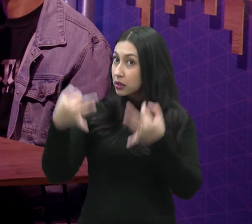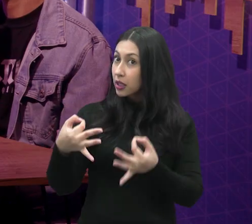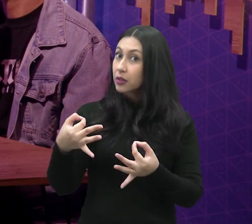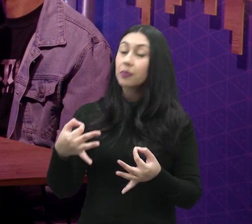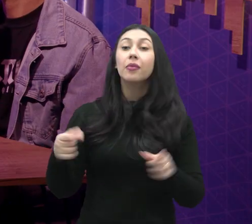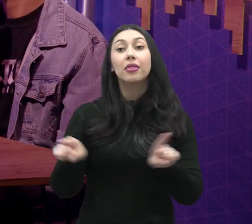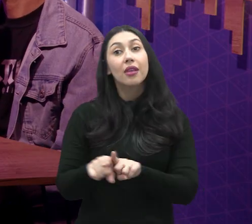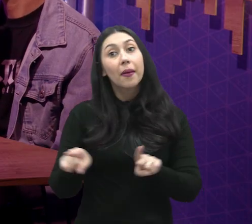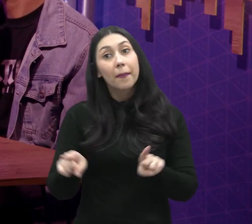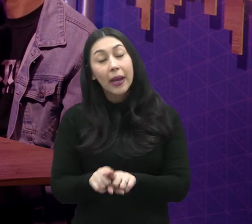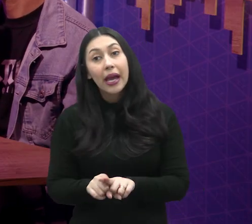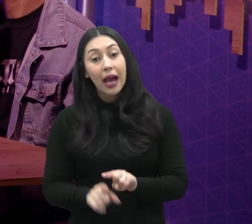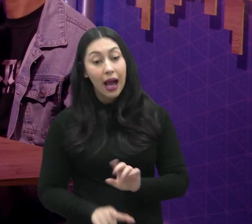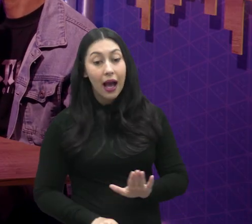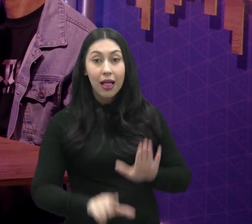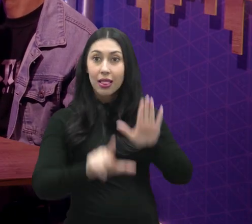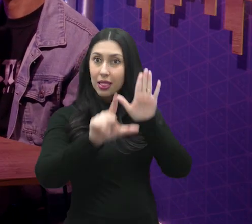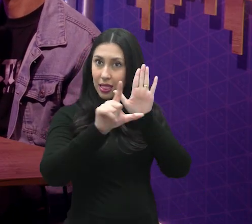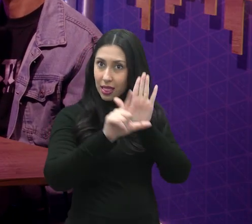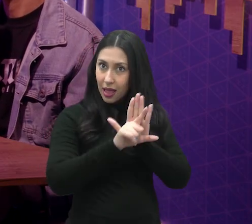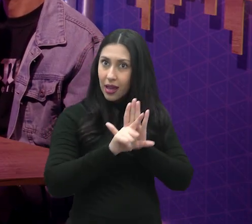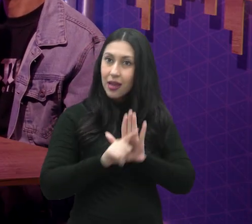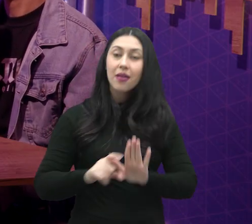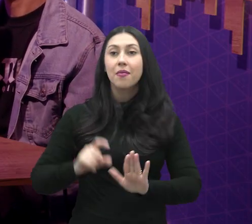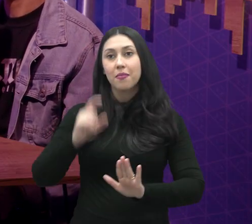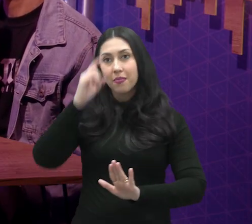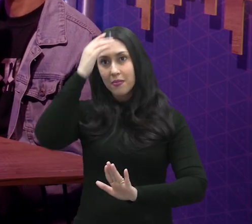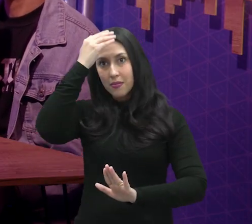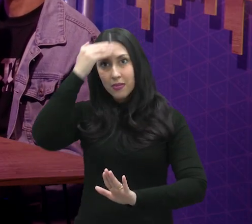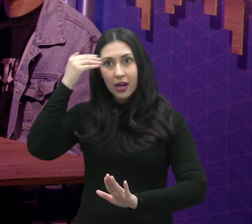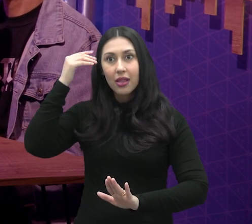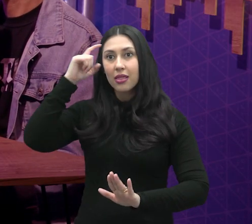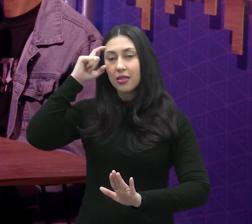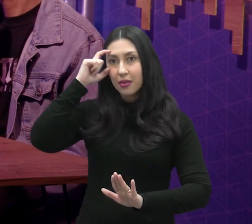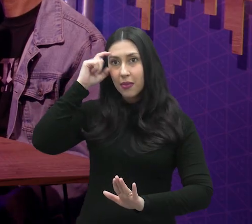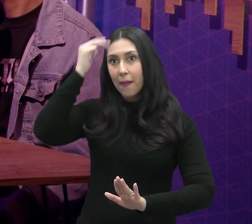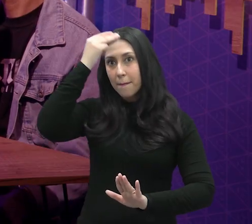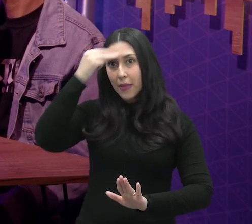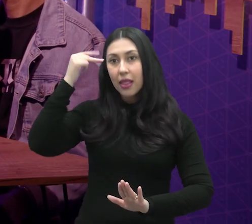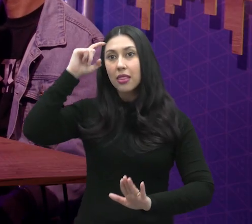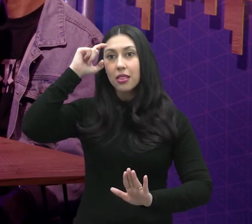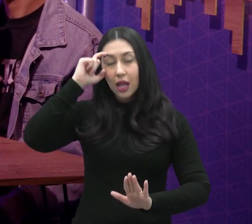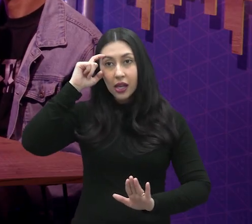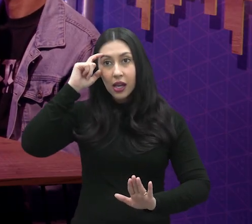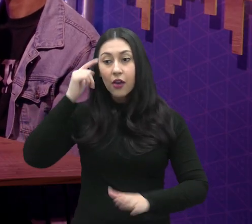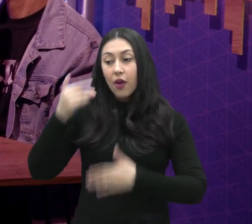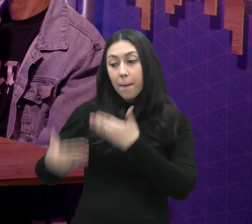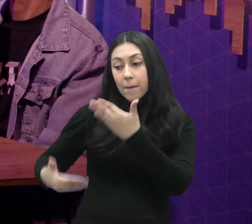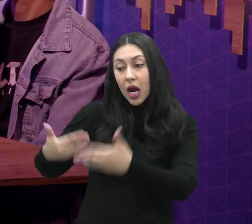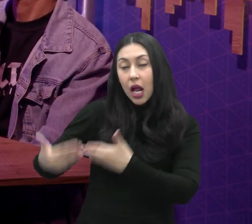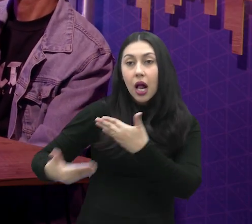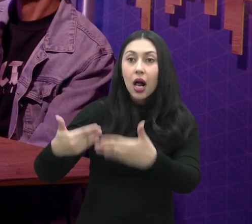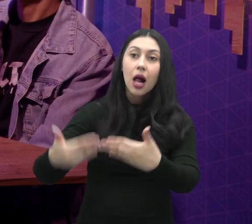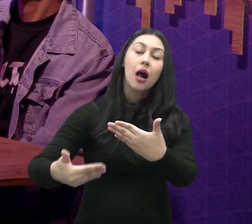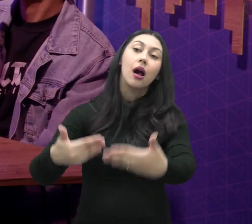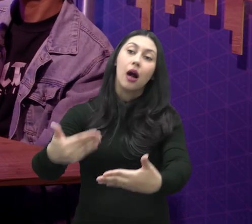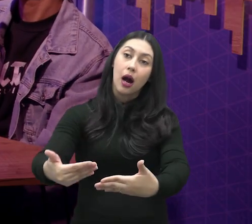a Lei Maria da Penha foi reformulada com base em toda a discussão que essa novela